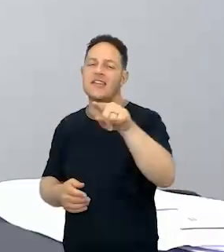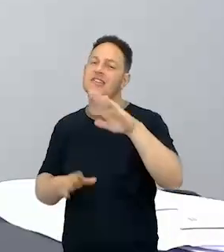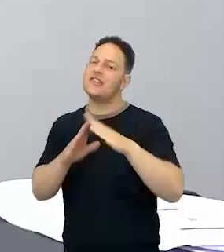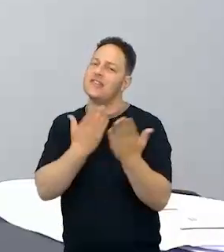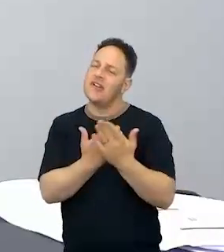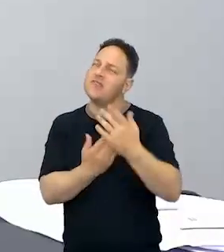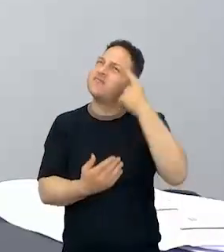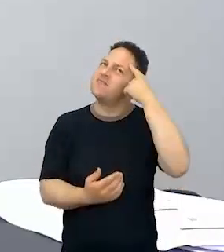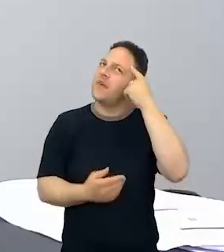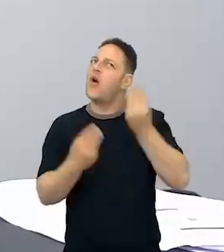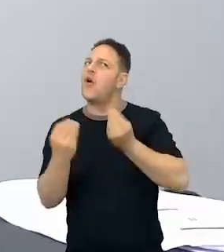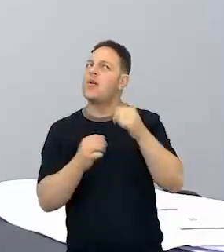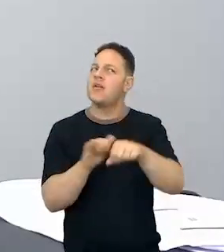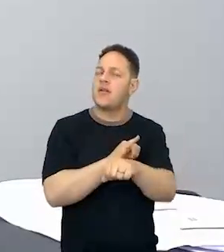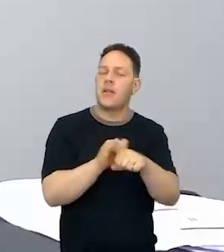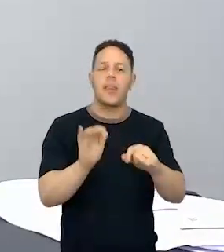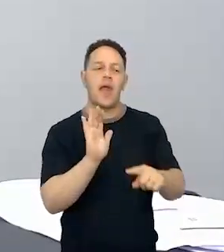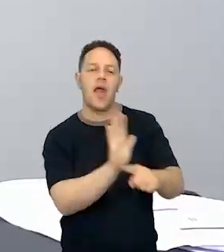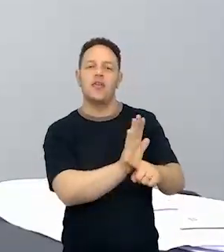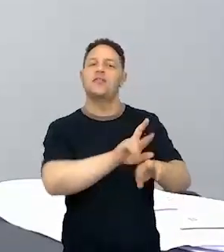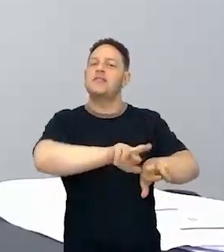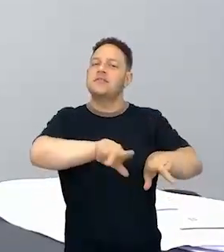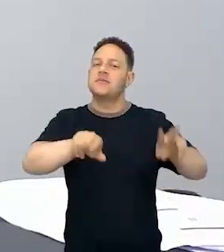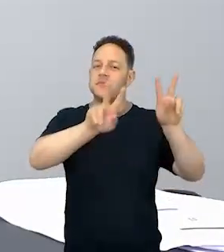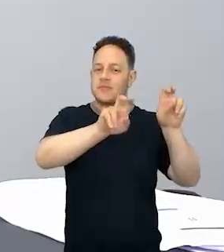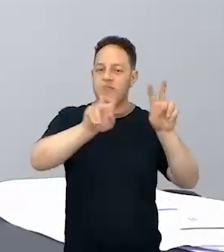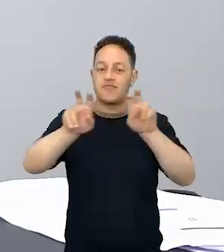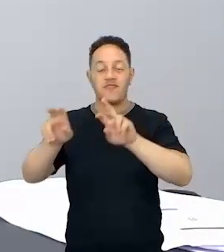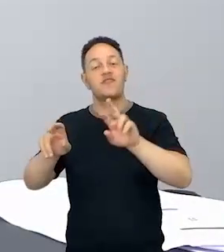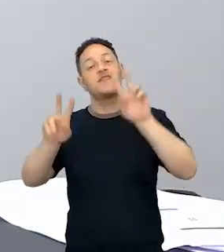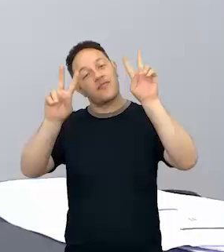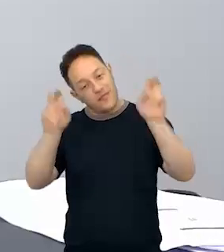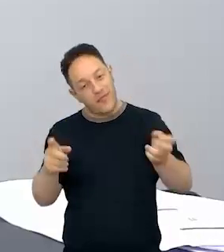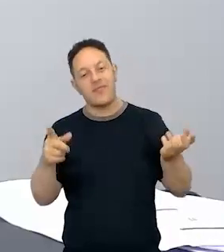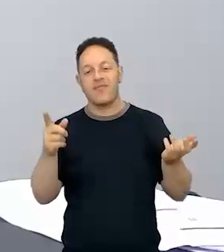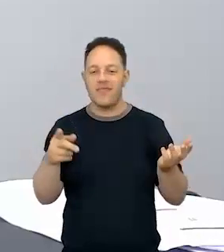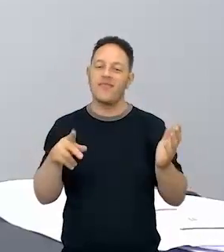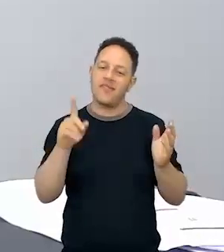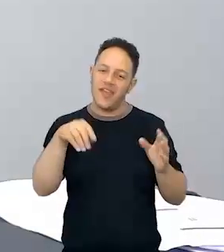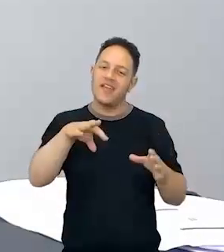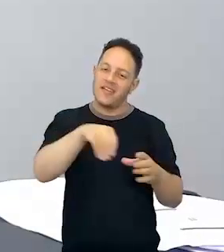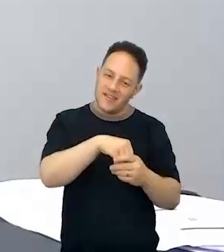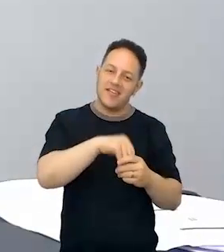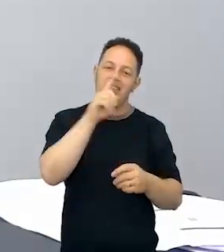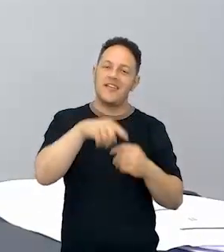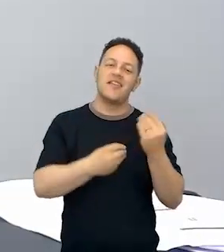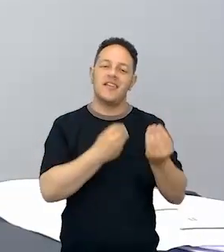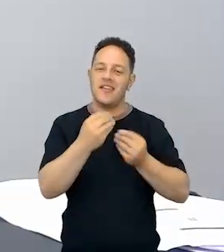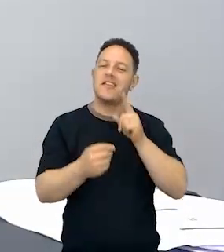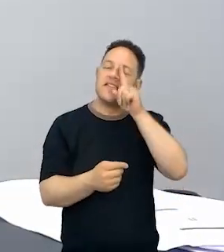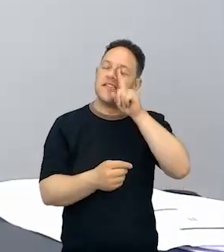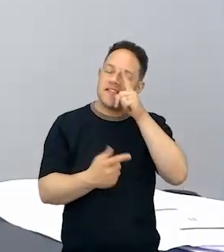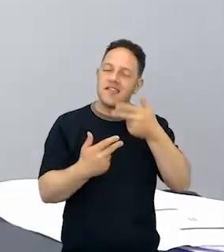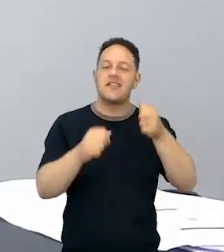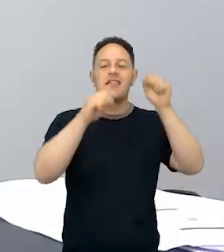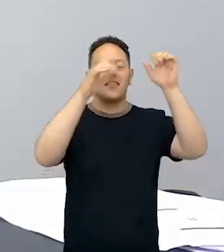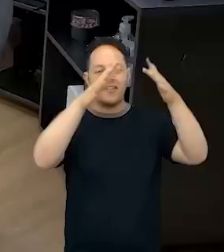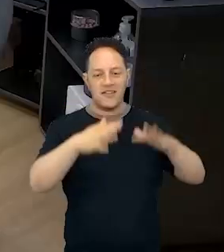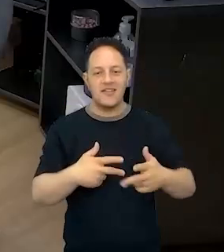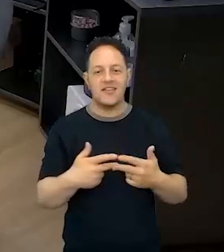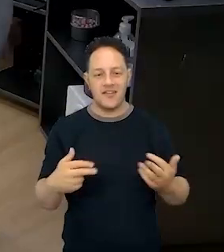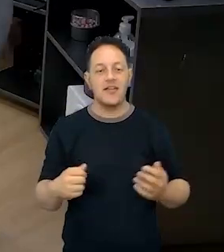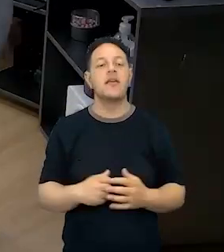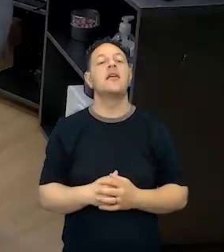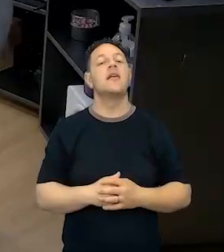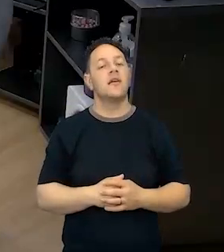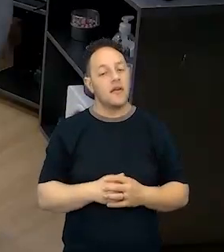nessa estratégia didática para trabalhar diversos temas, entre eles temáticas de redução de riscos e desastres. Não orientaram